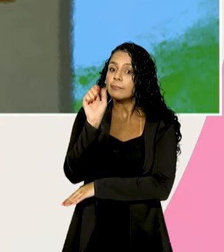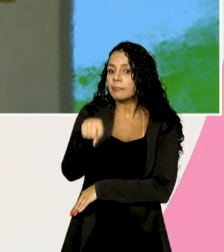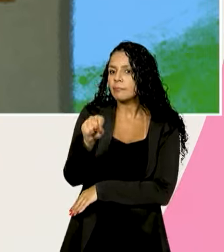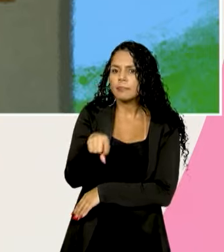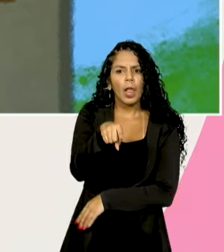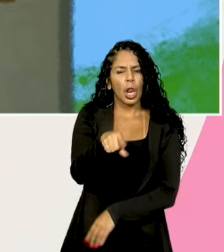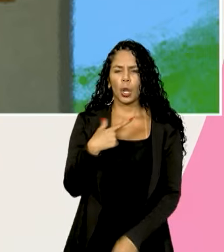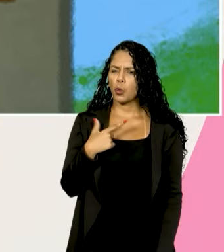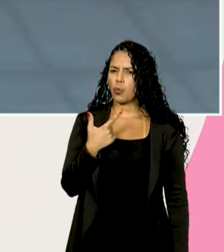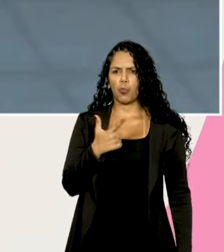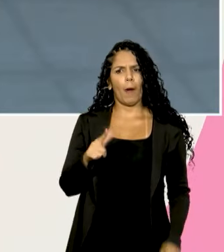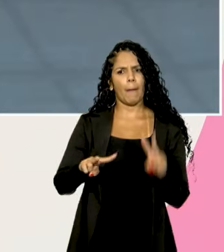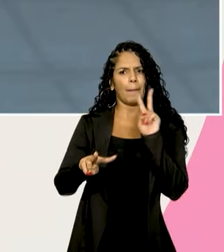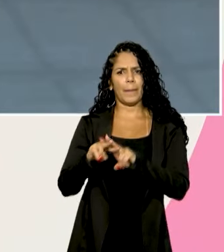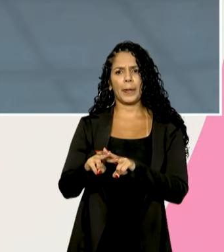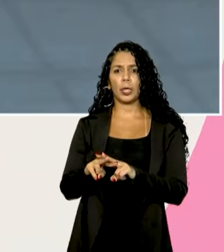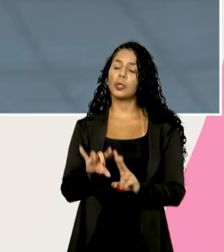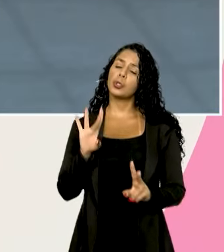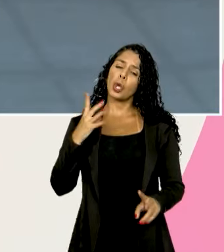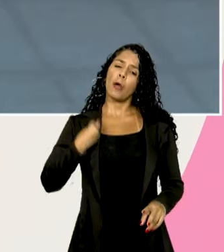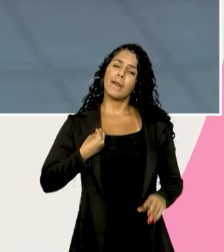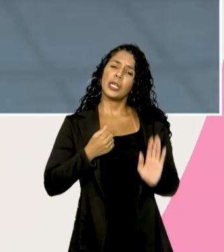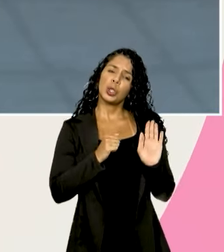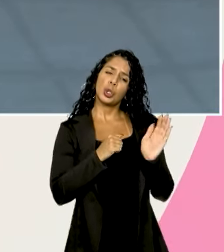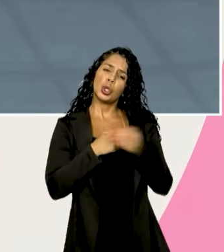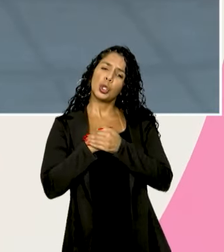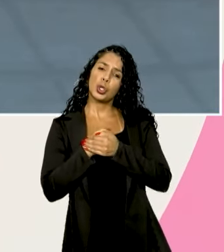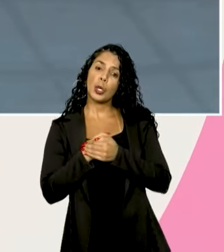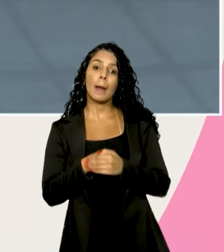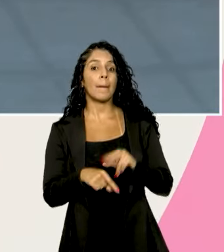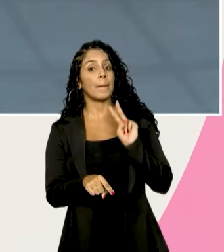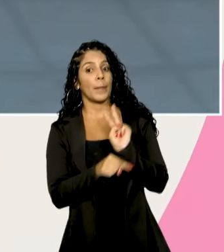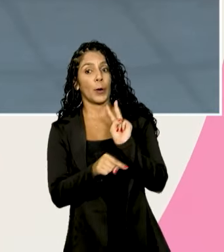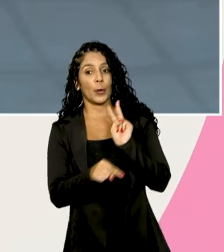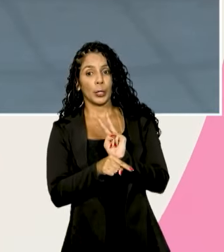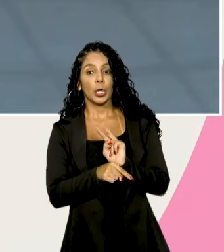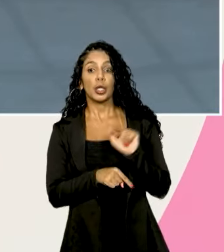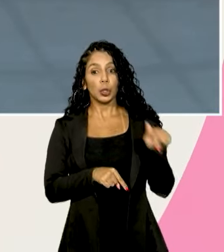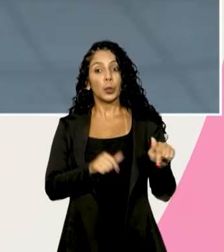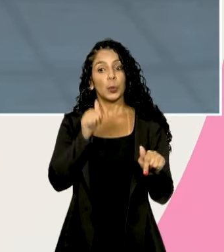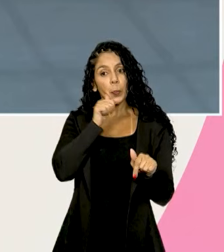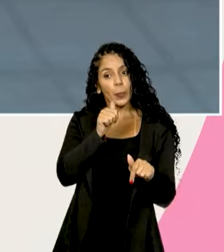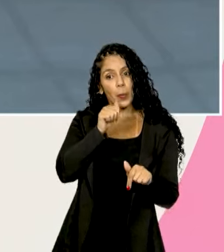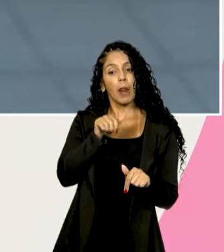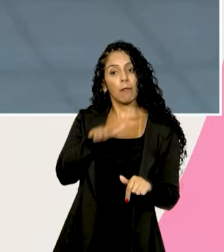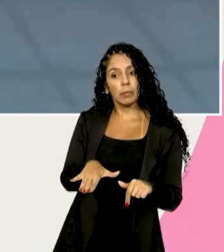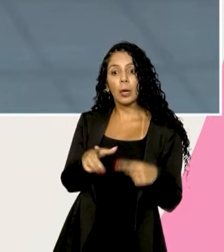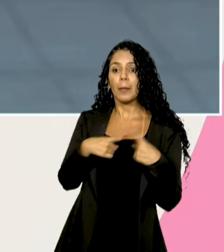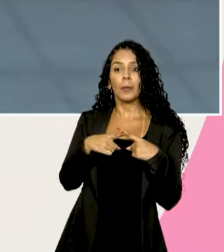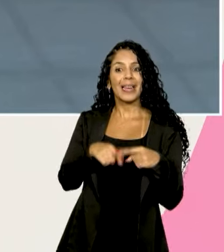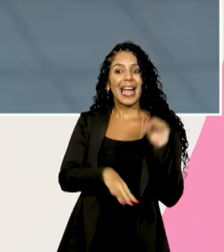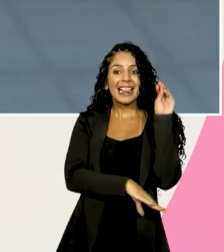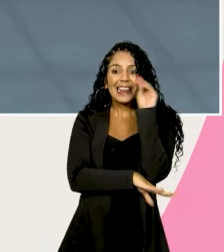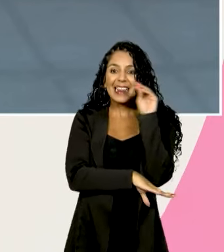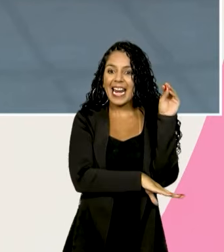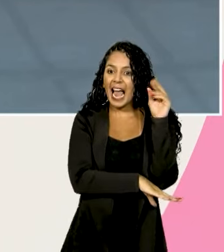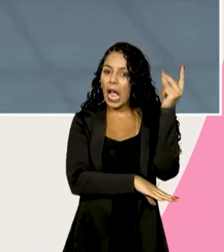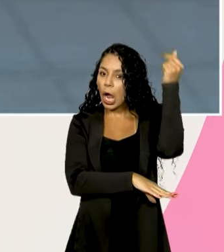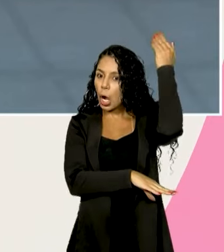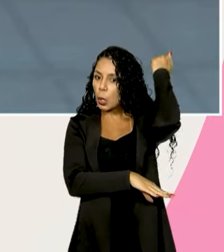ele não estava preso, só vivia escondido e protegido pela guerreira, porque os dragões naquela época